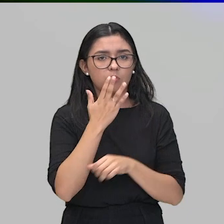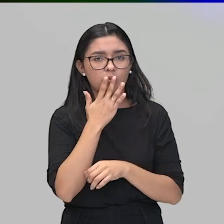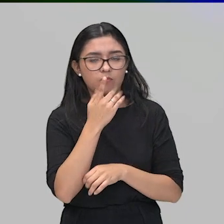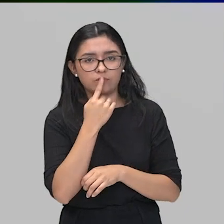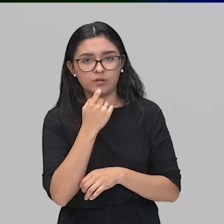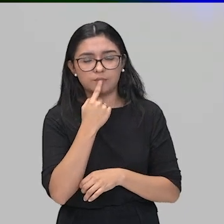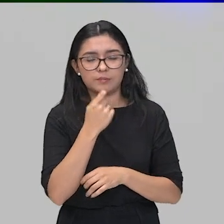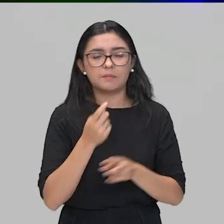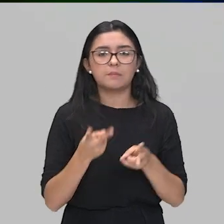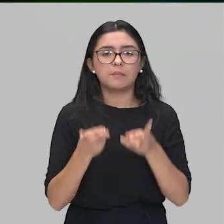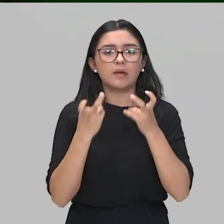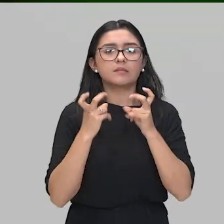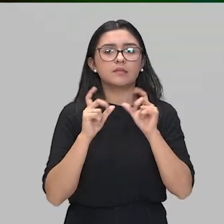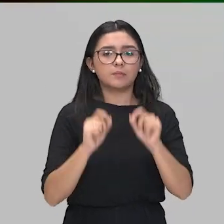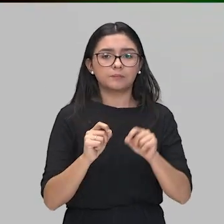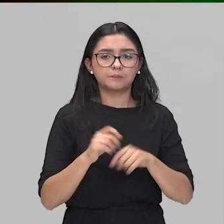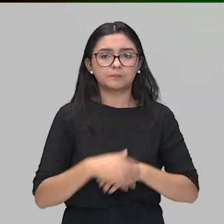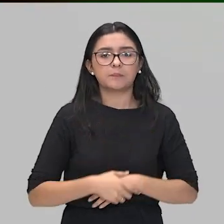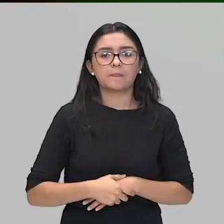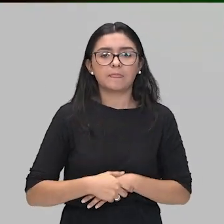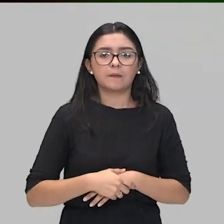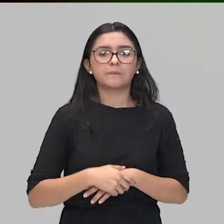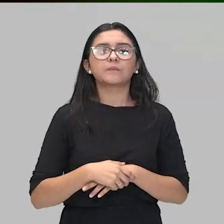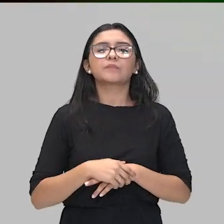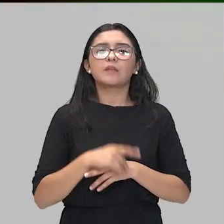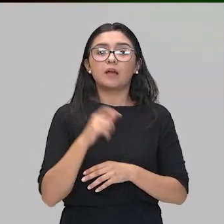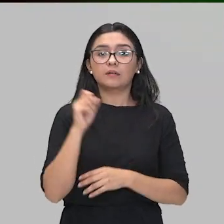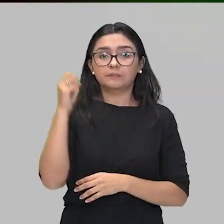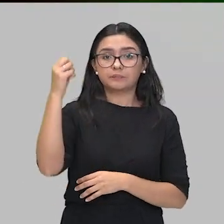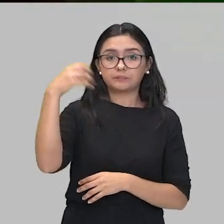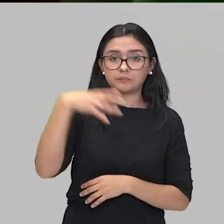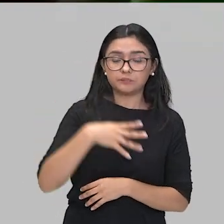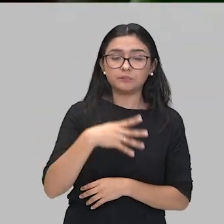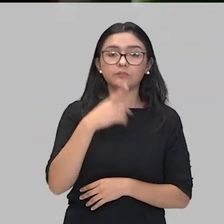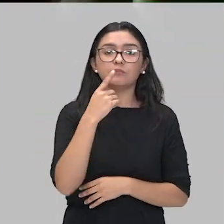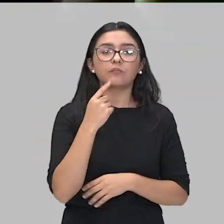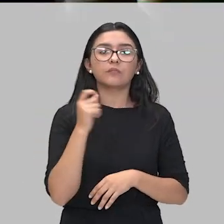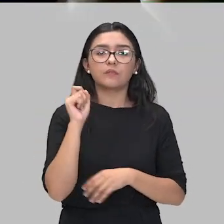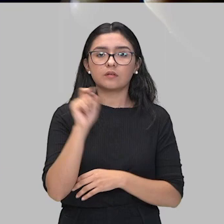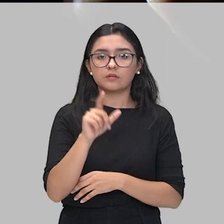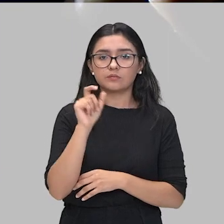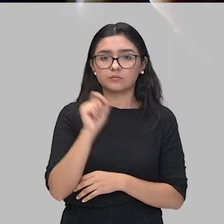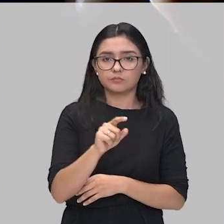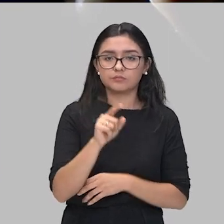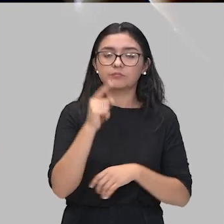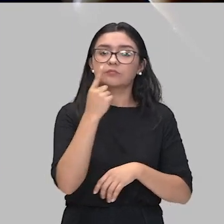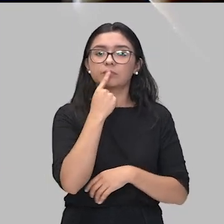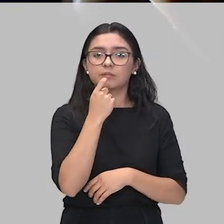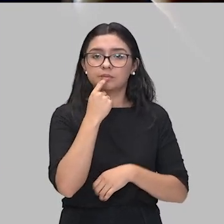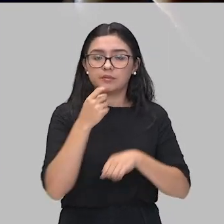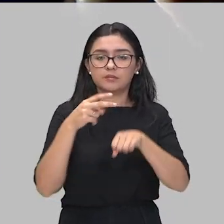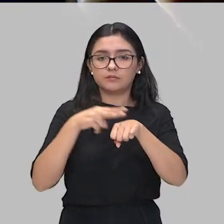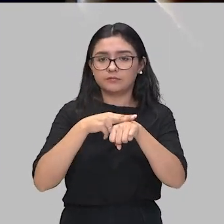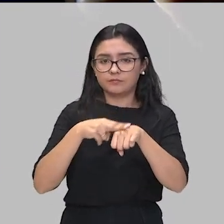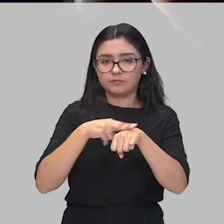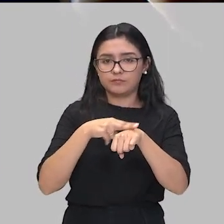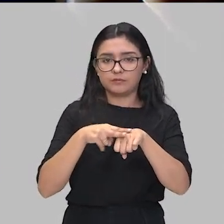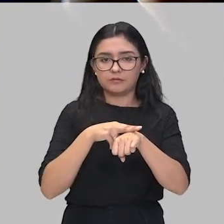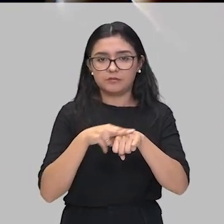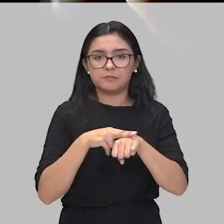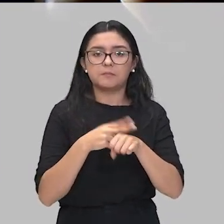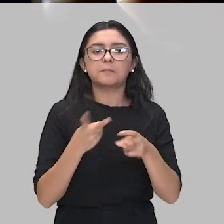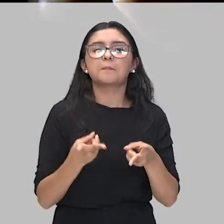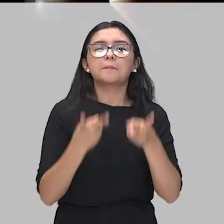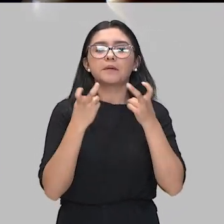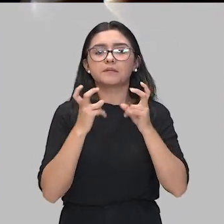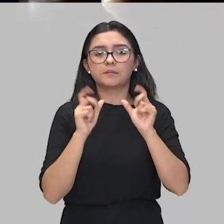essa separação da luz azul, da luz vermelha e da luz verde, tá? Essas faixas aí, pois